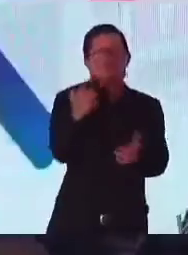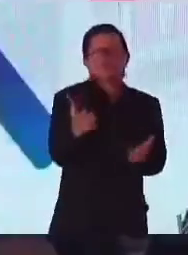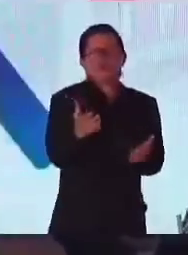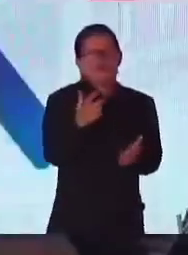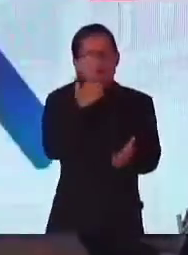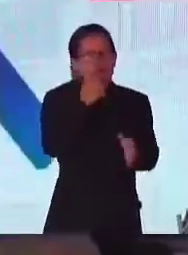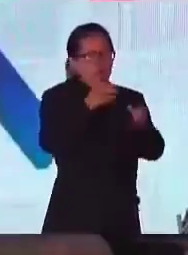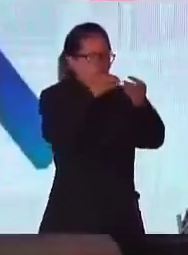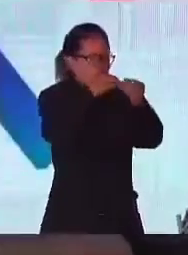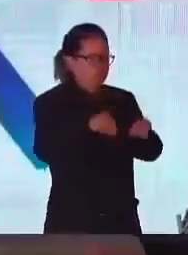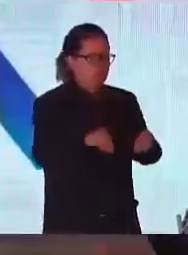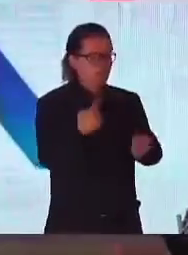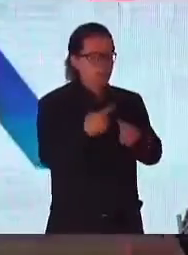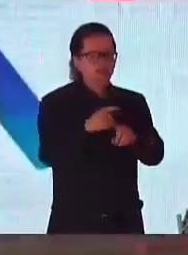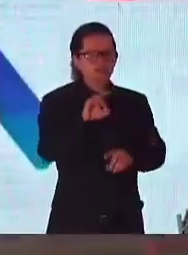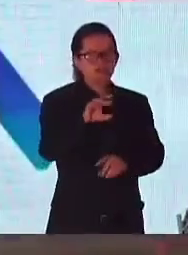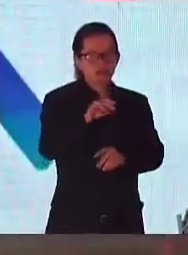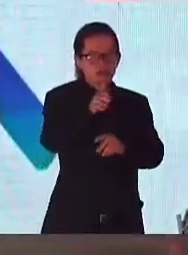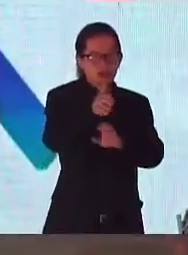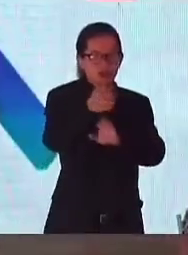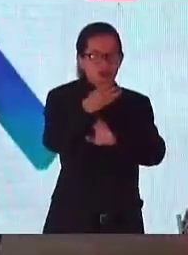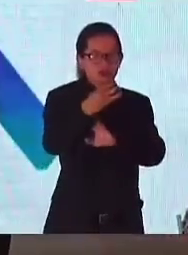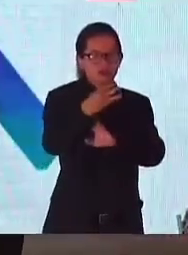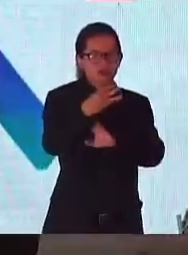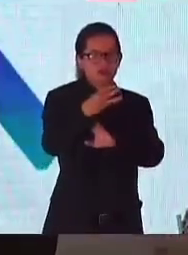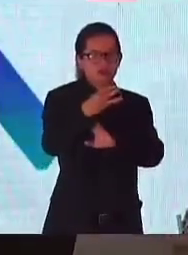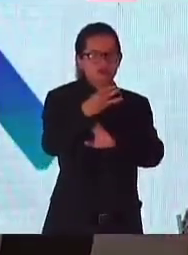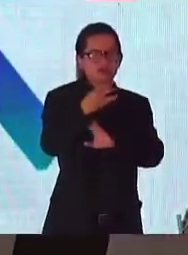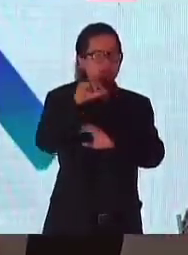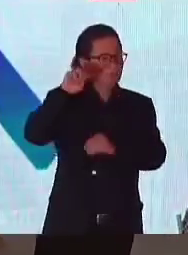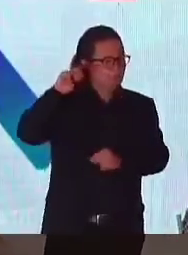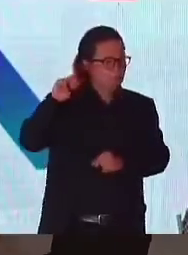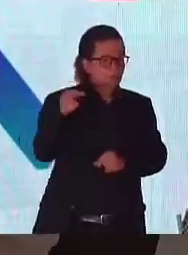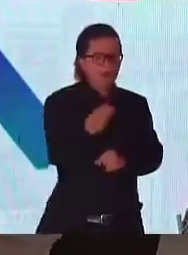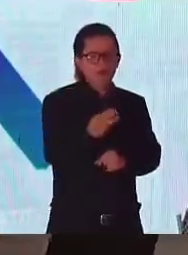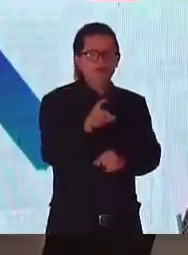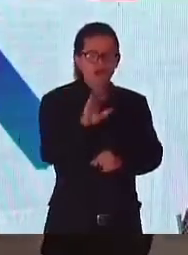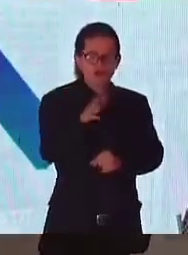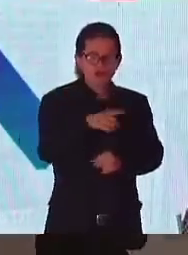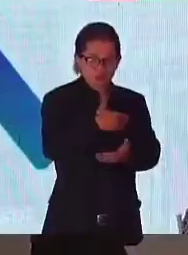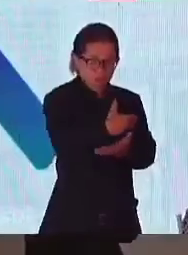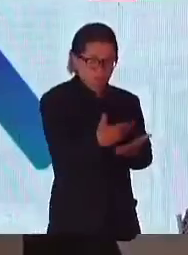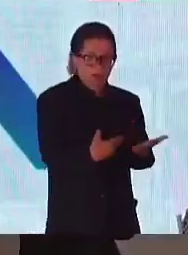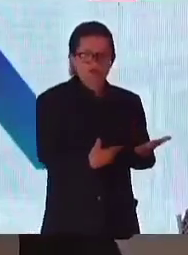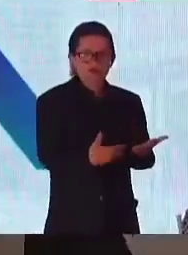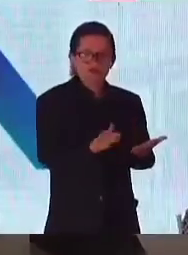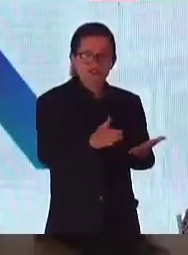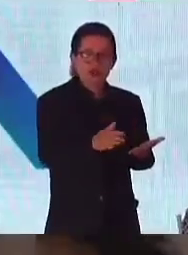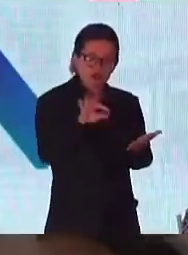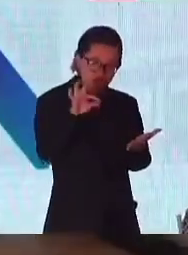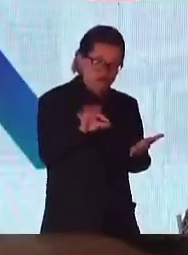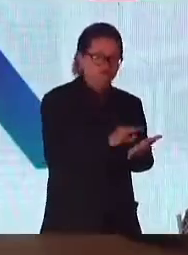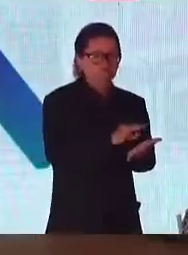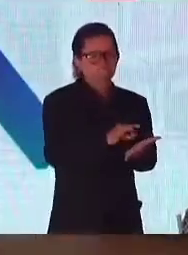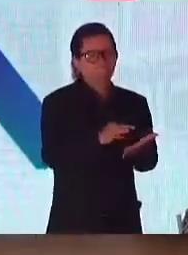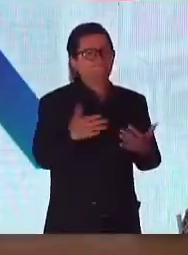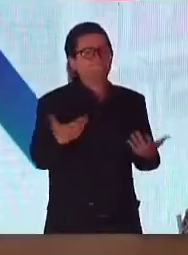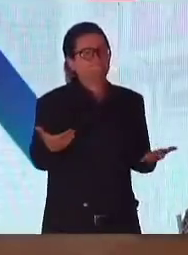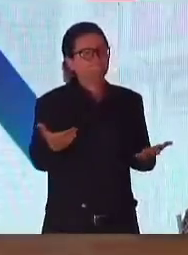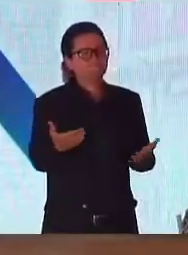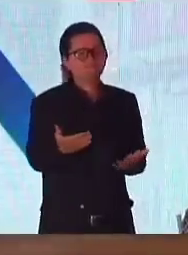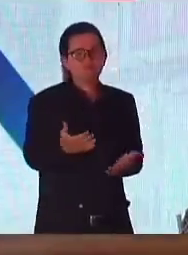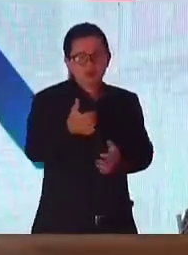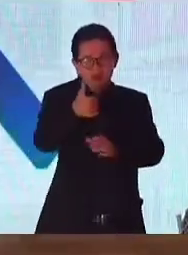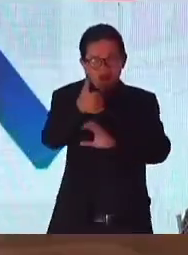milhões para financiar os projetos de pesquisa já contratados. 14 milhões não